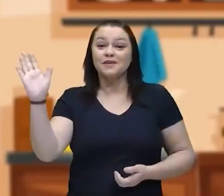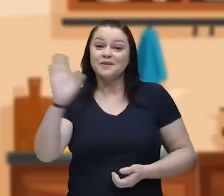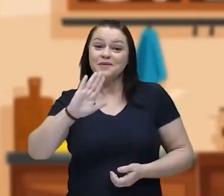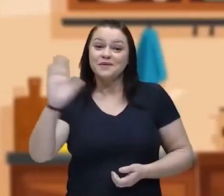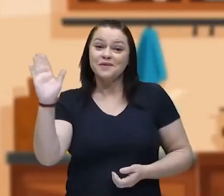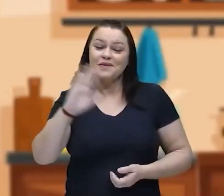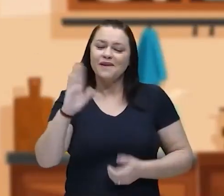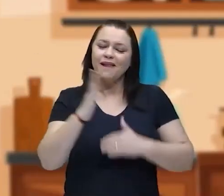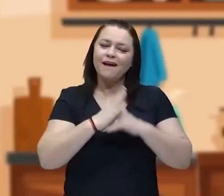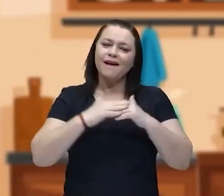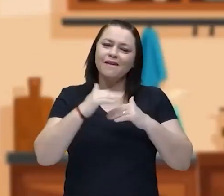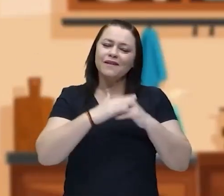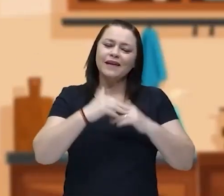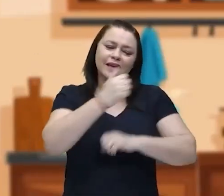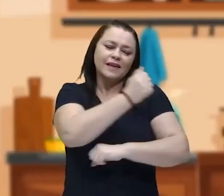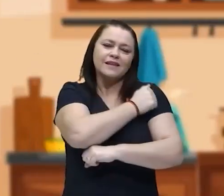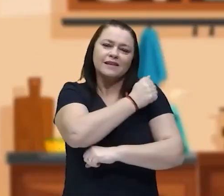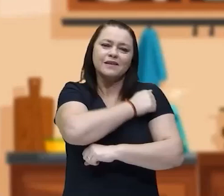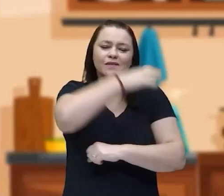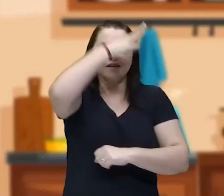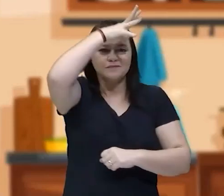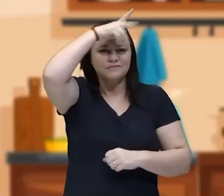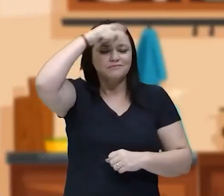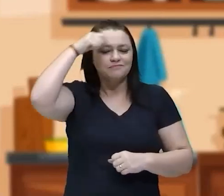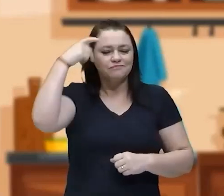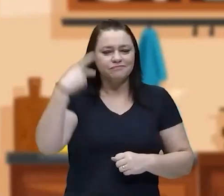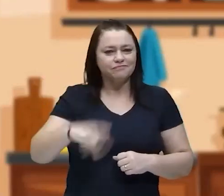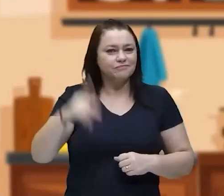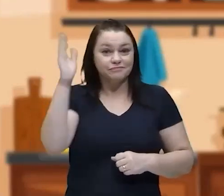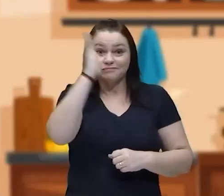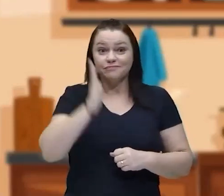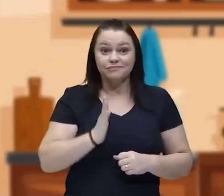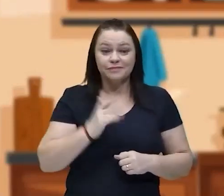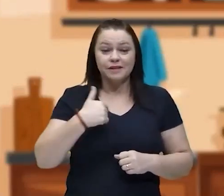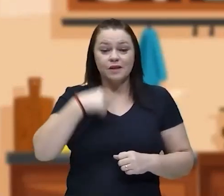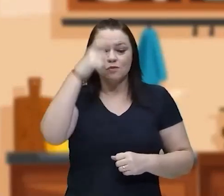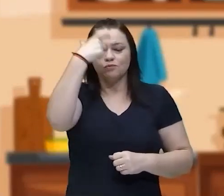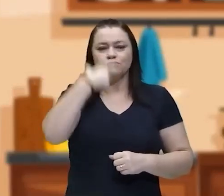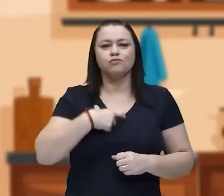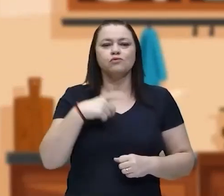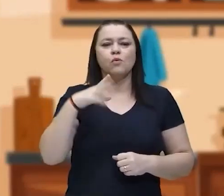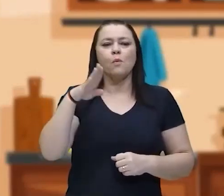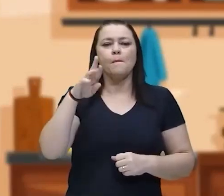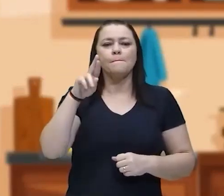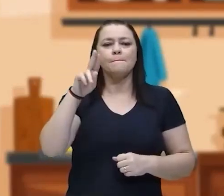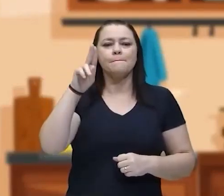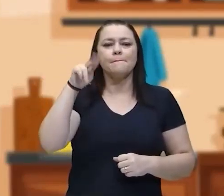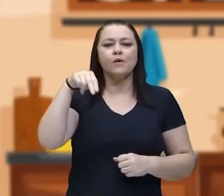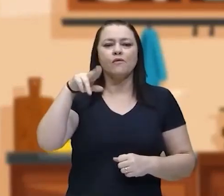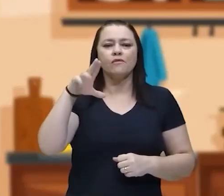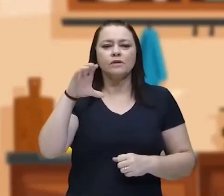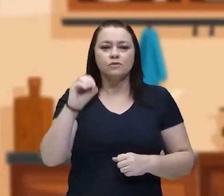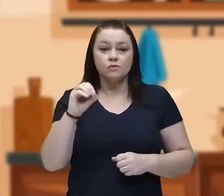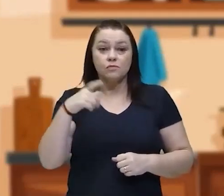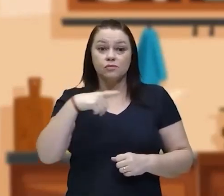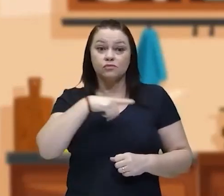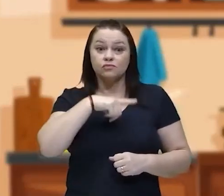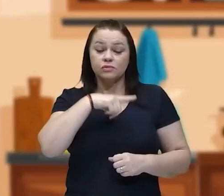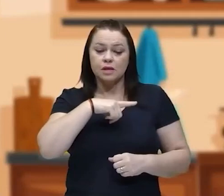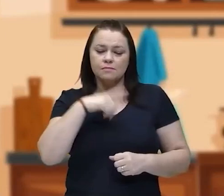Olá, meu querido aluno da capital, do interior e de todo o Brasil. Eu sou o professor Bruno Taiguara e hoje nós teremos mais uma aula